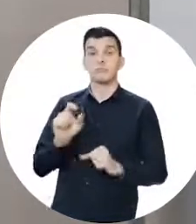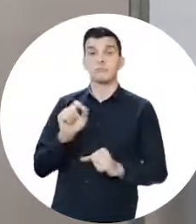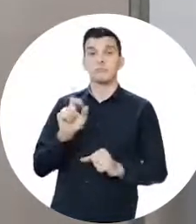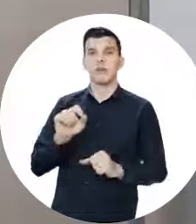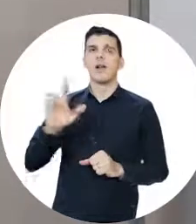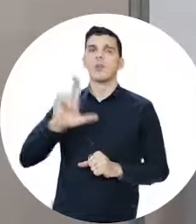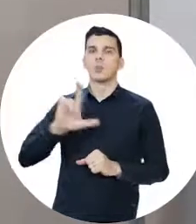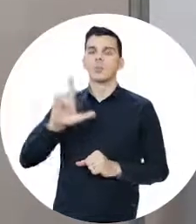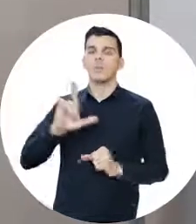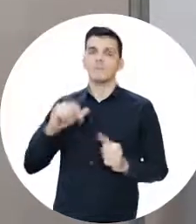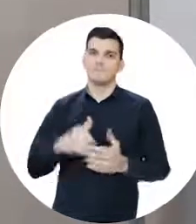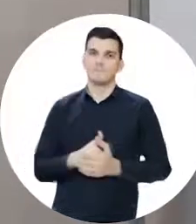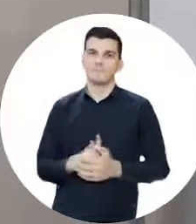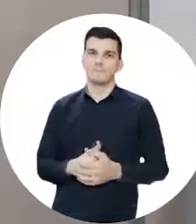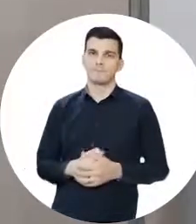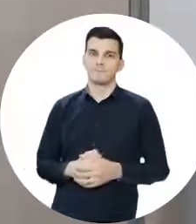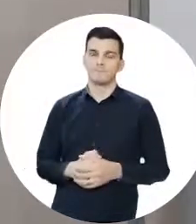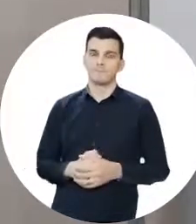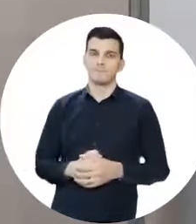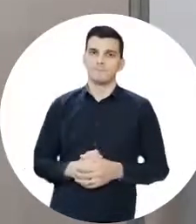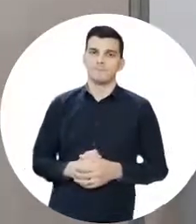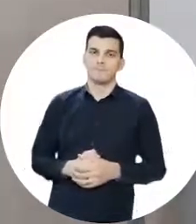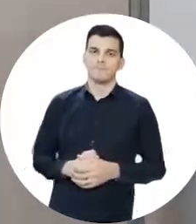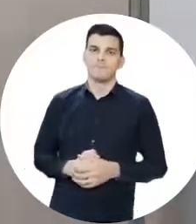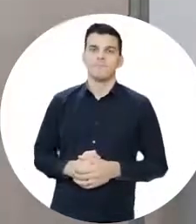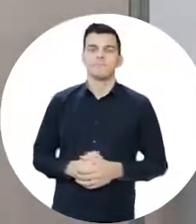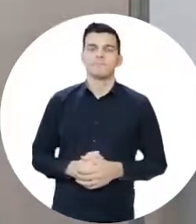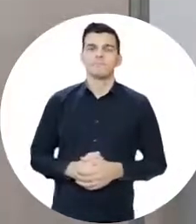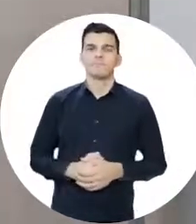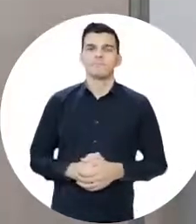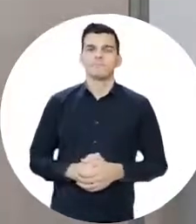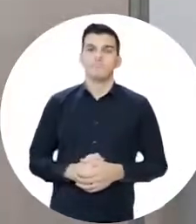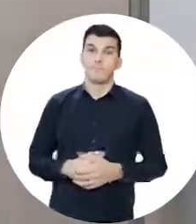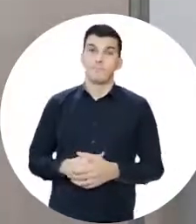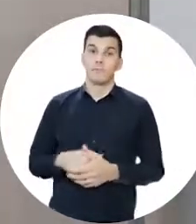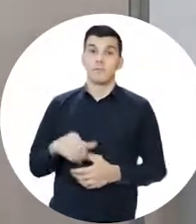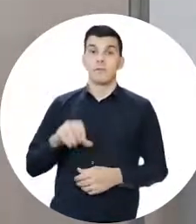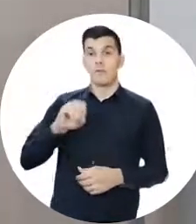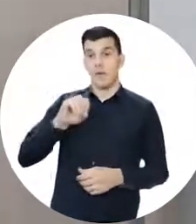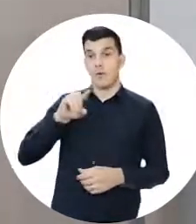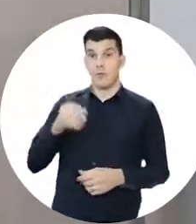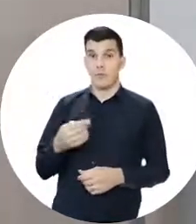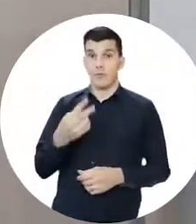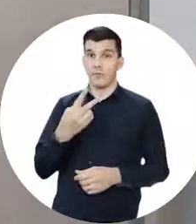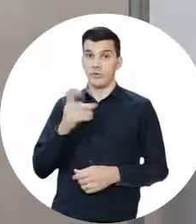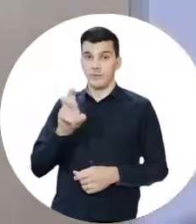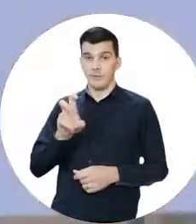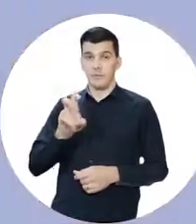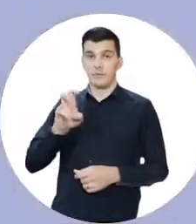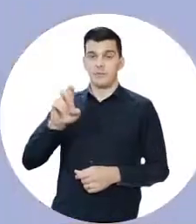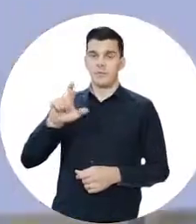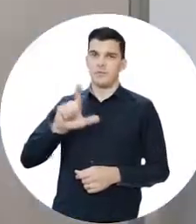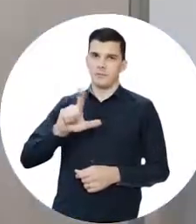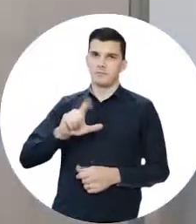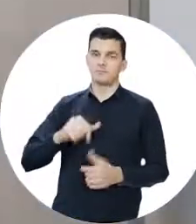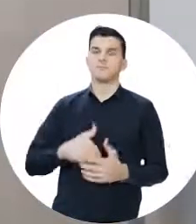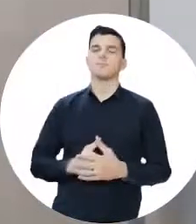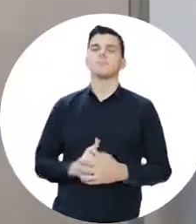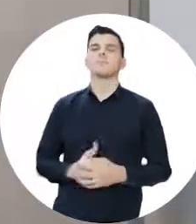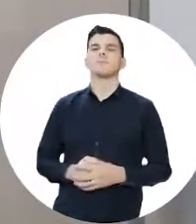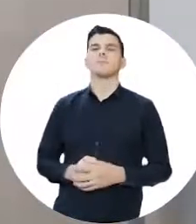em litros na nossa padronização. Então vai ser 0,25